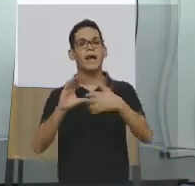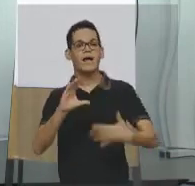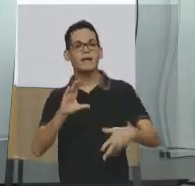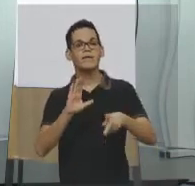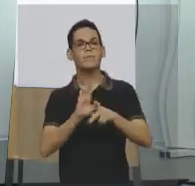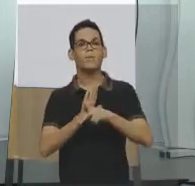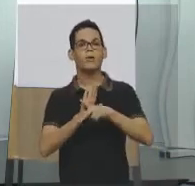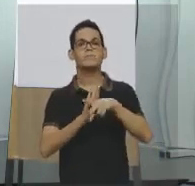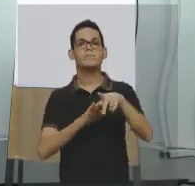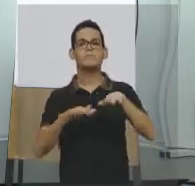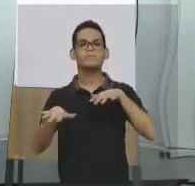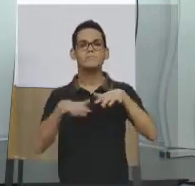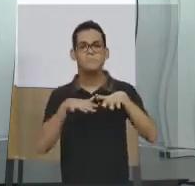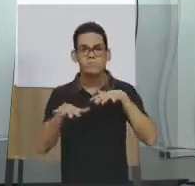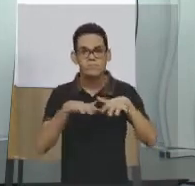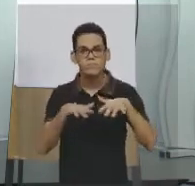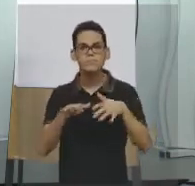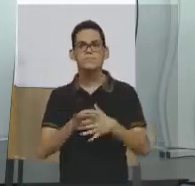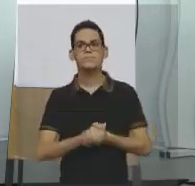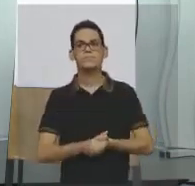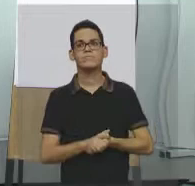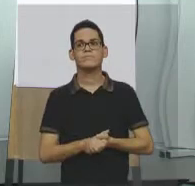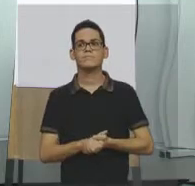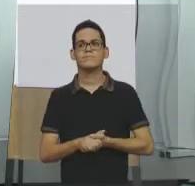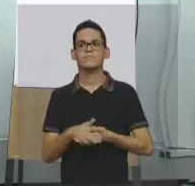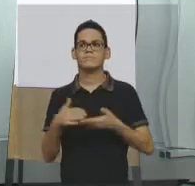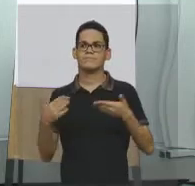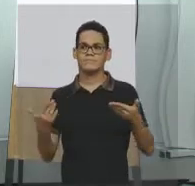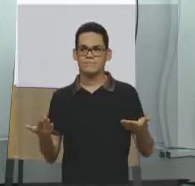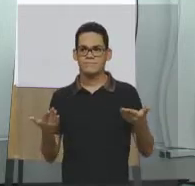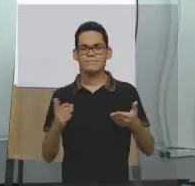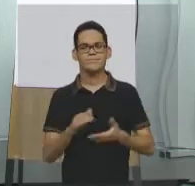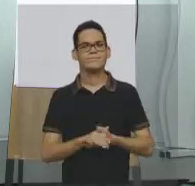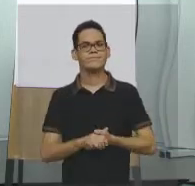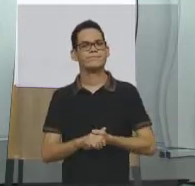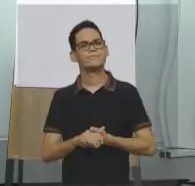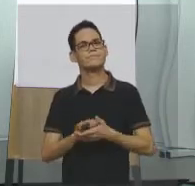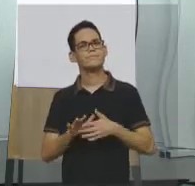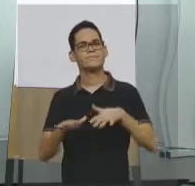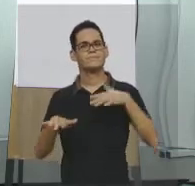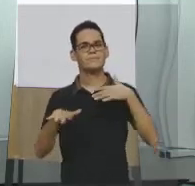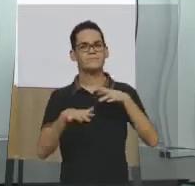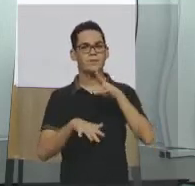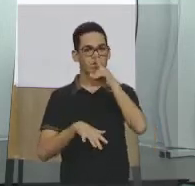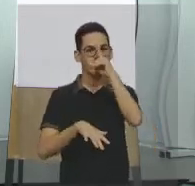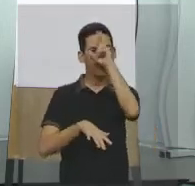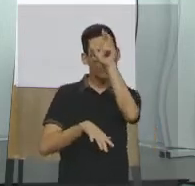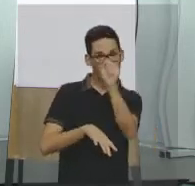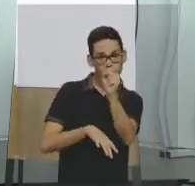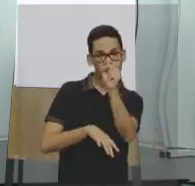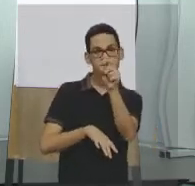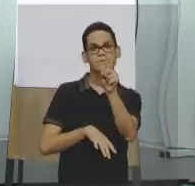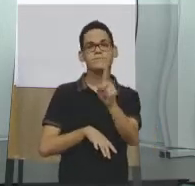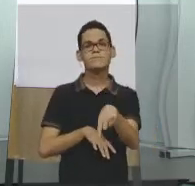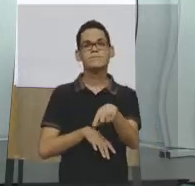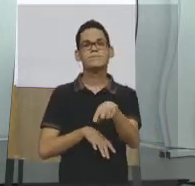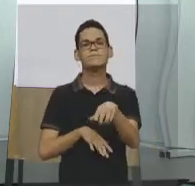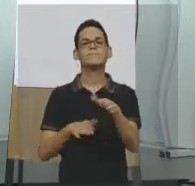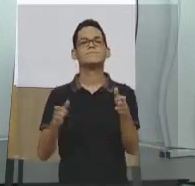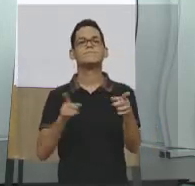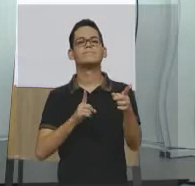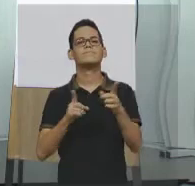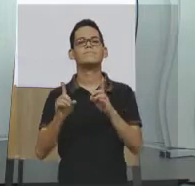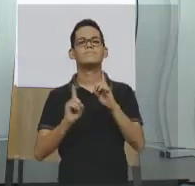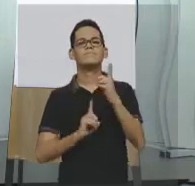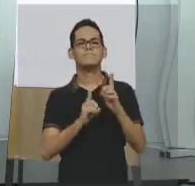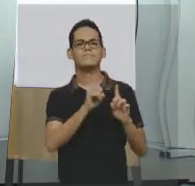magnitude desse terremoto, né, os danos que ele pode causar, é justamente essa magnitude, esse poder dele que é medido na escala Richter.